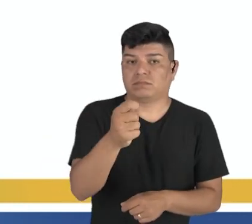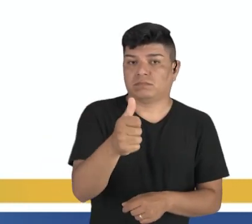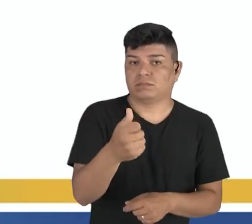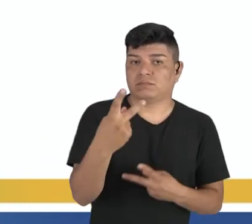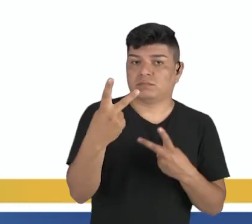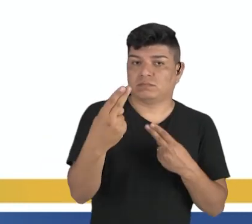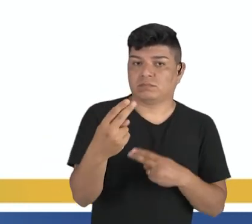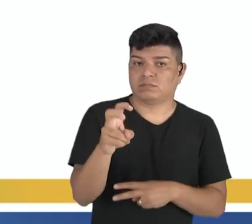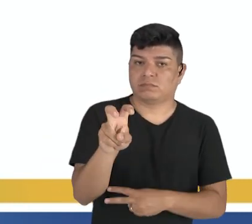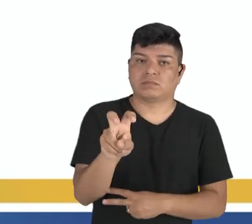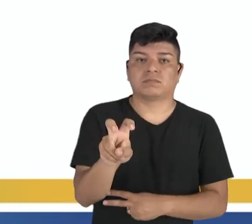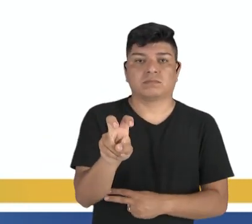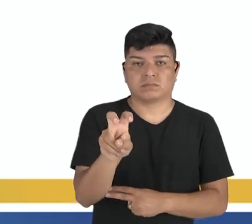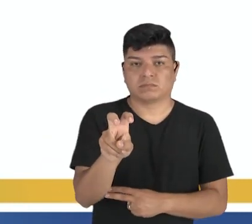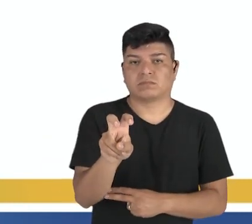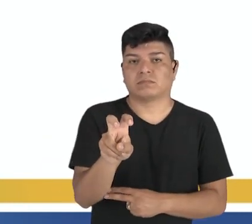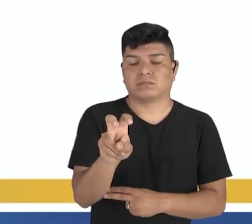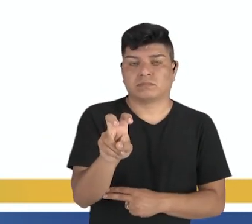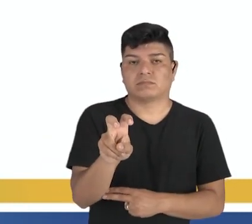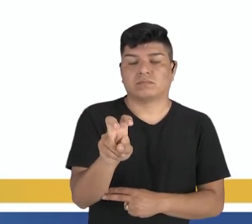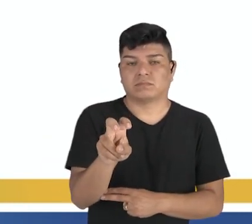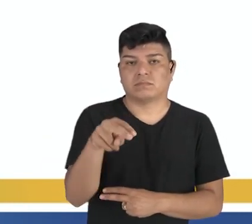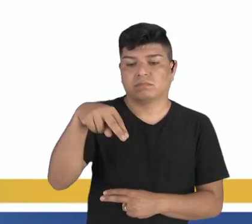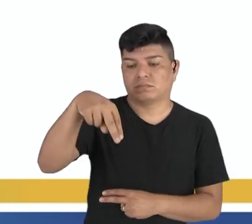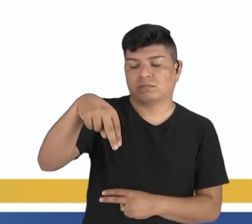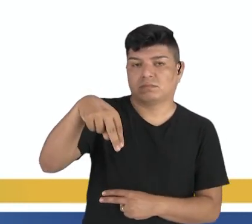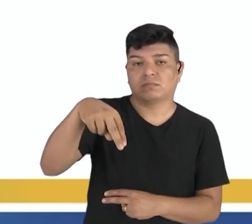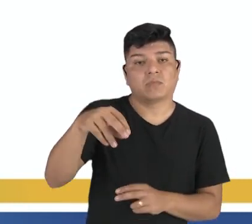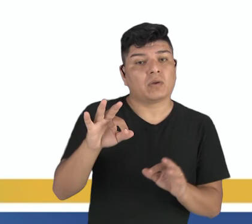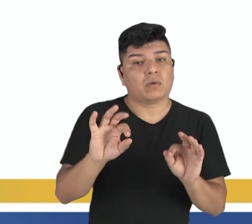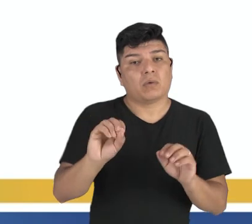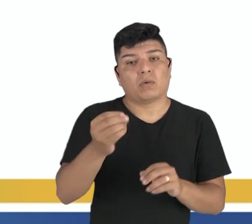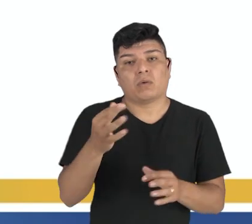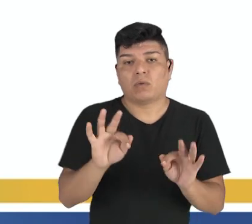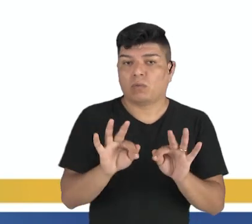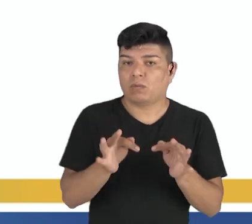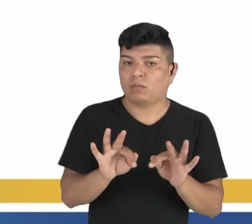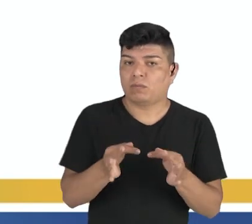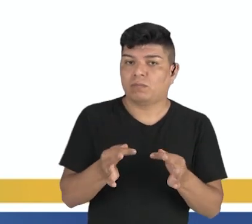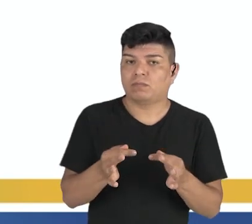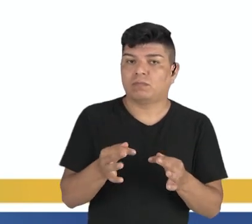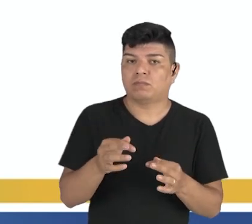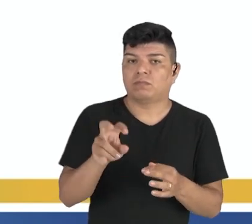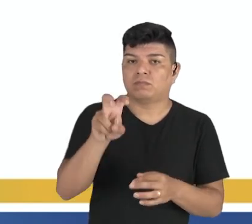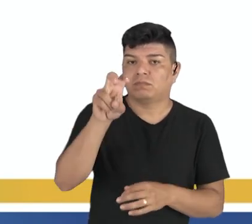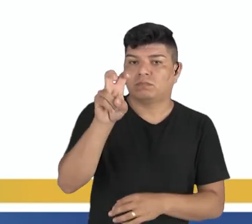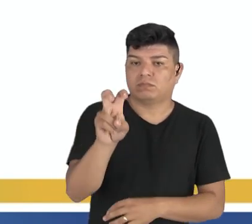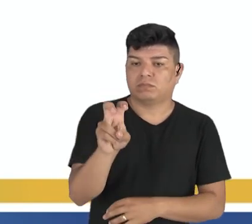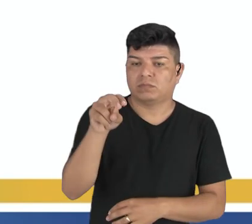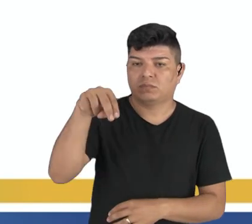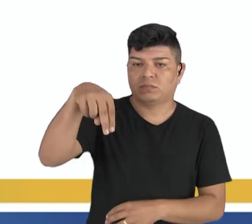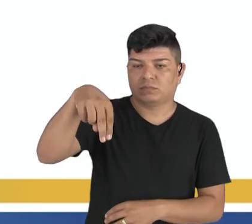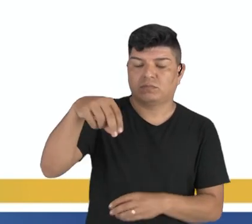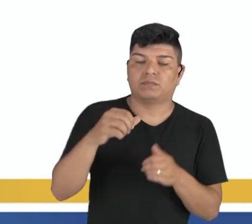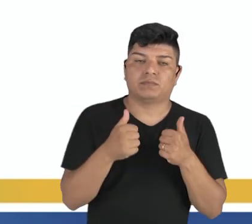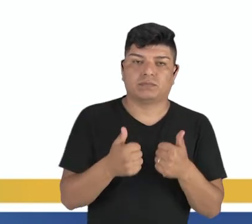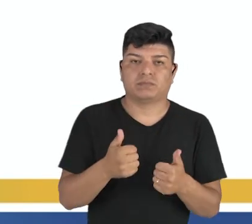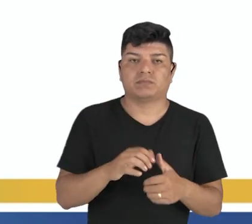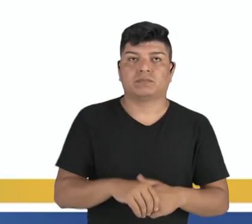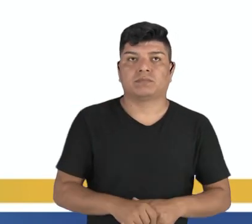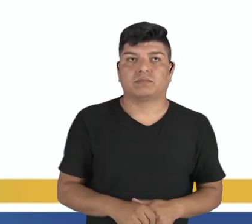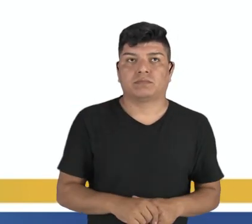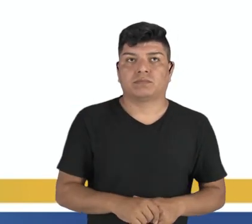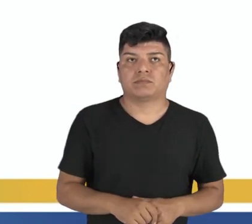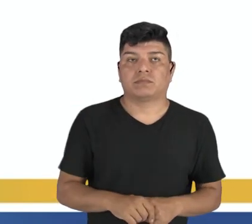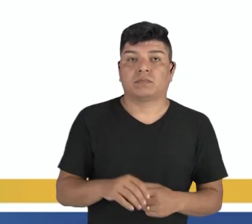igual a 5. N ou simplesmente 5n, tudo bem?